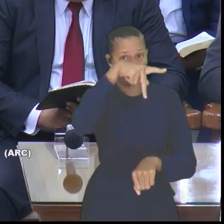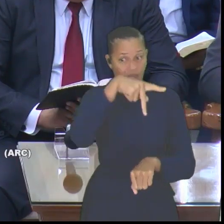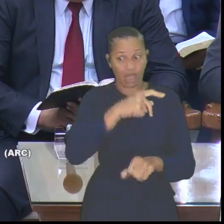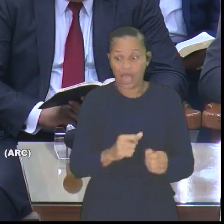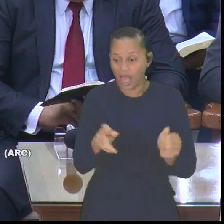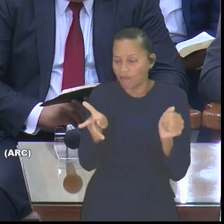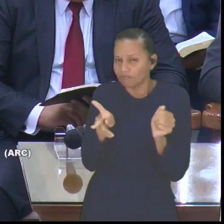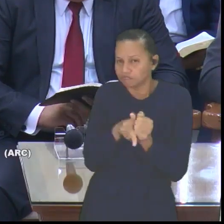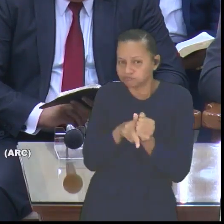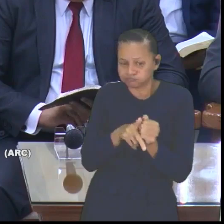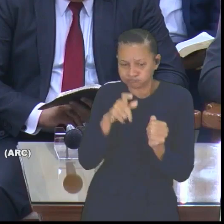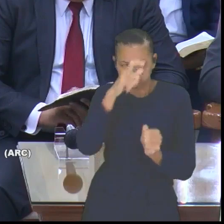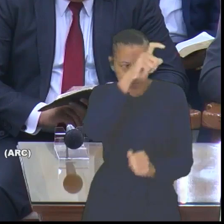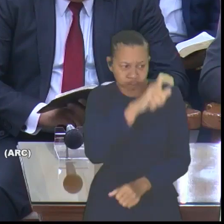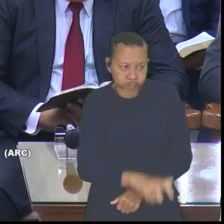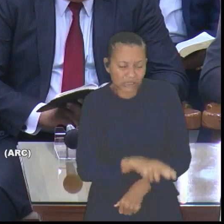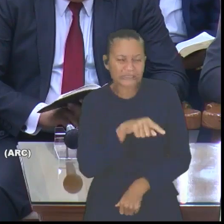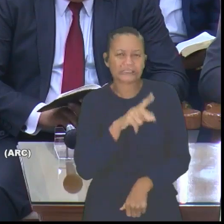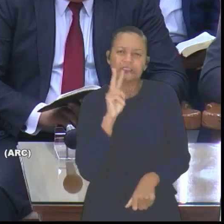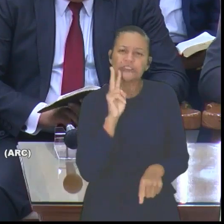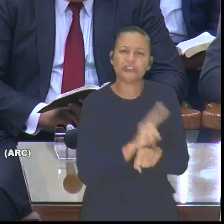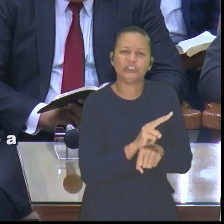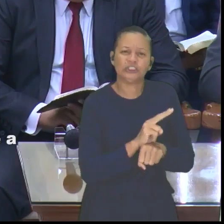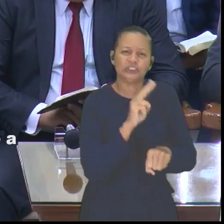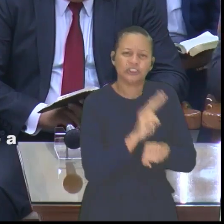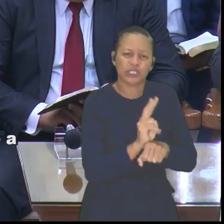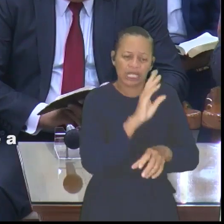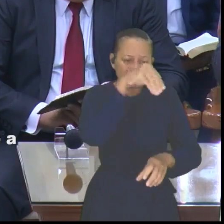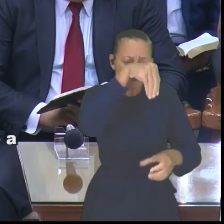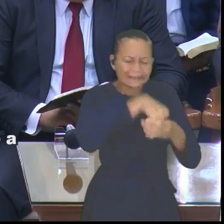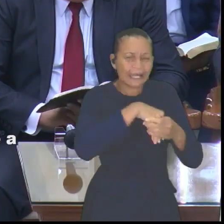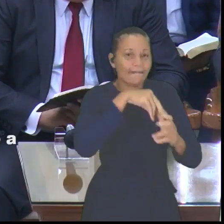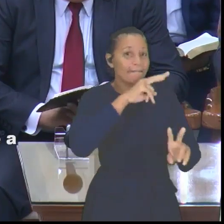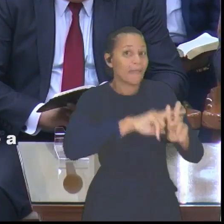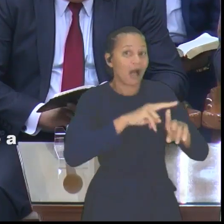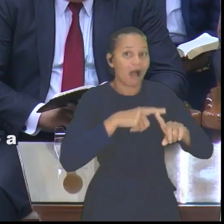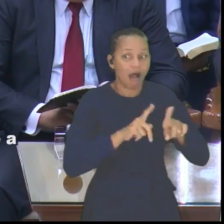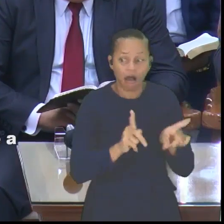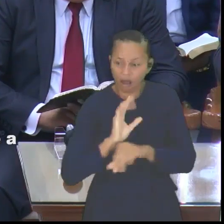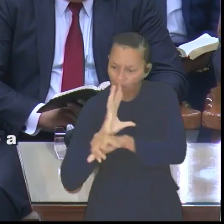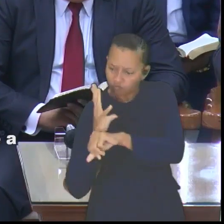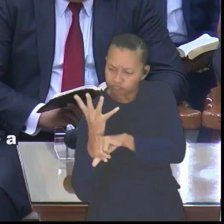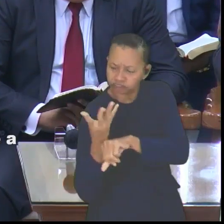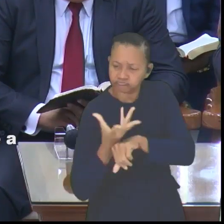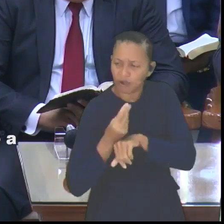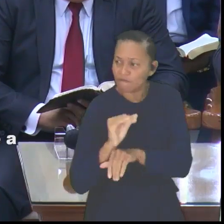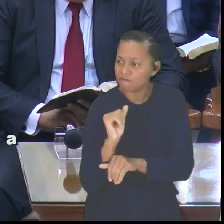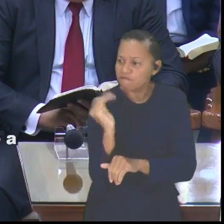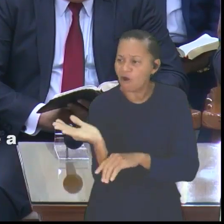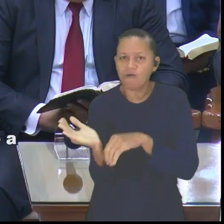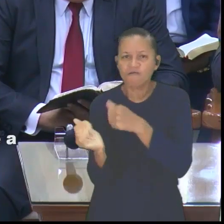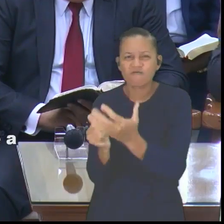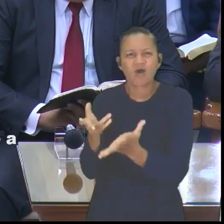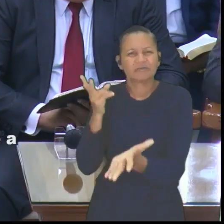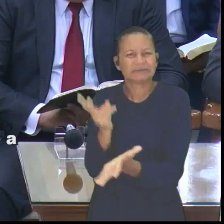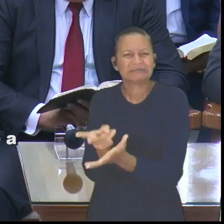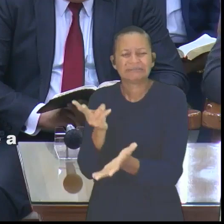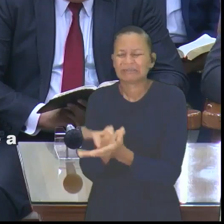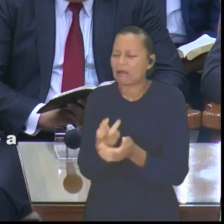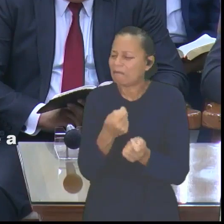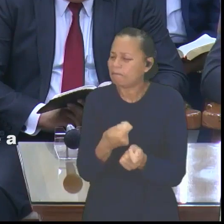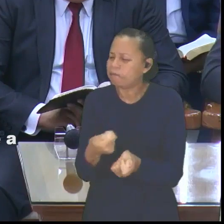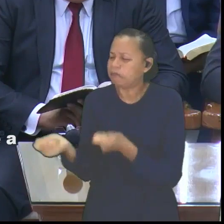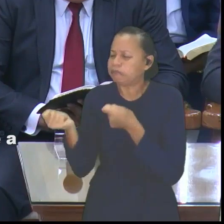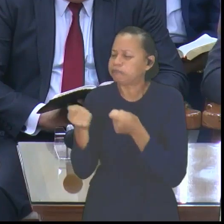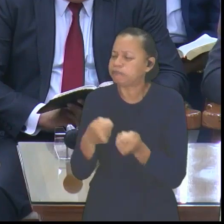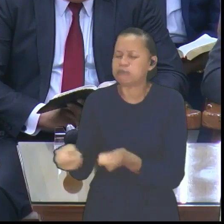pois, era guardado na prisão, mas a igreja fazia contínua oração por ele